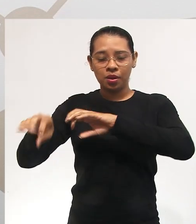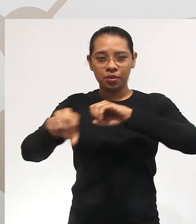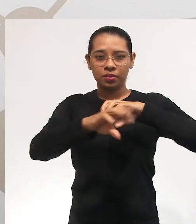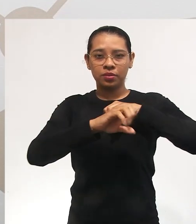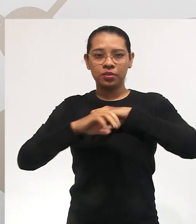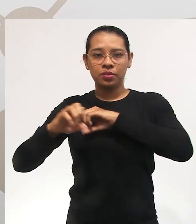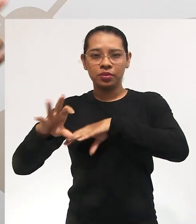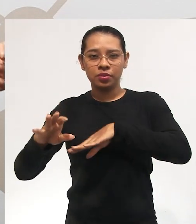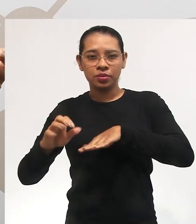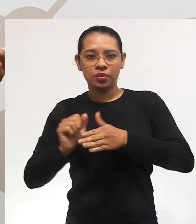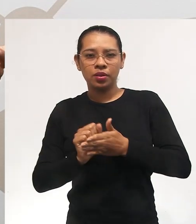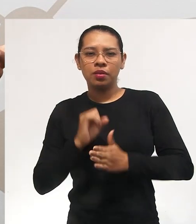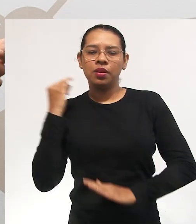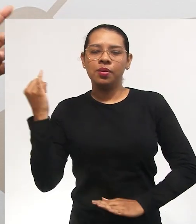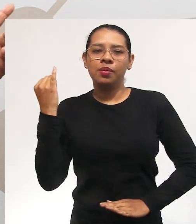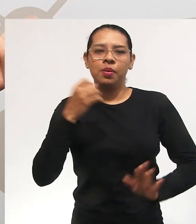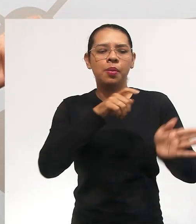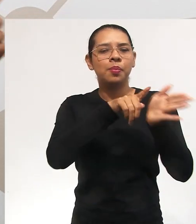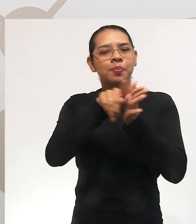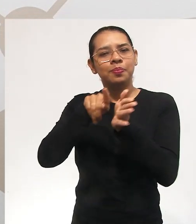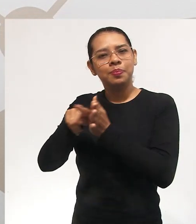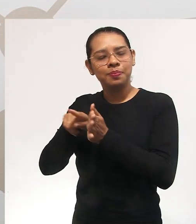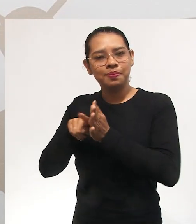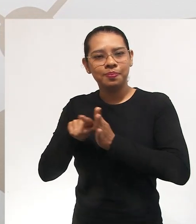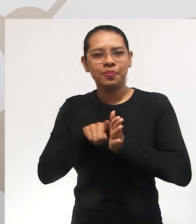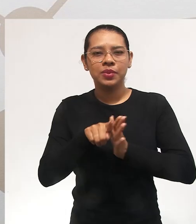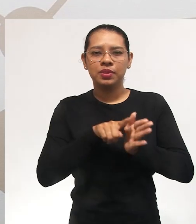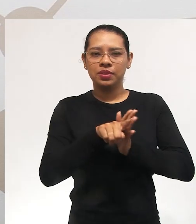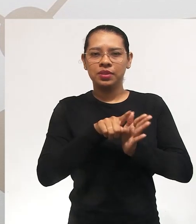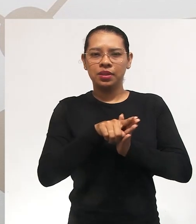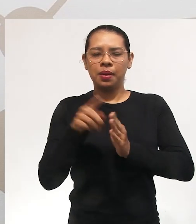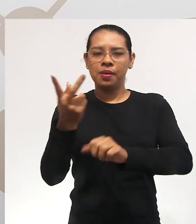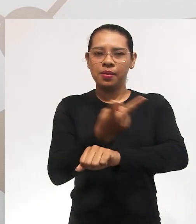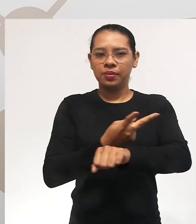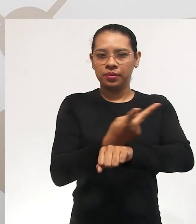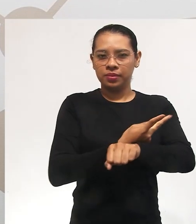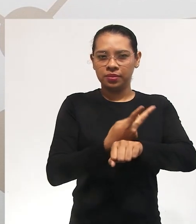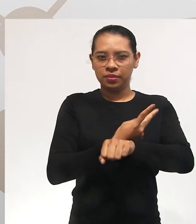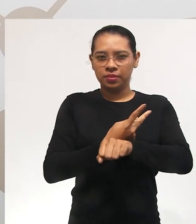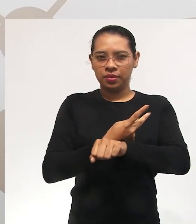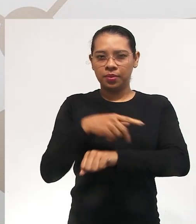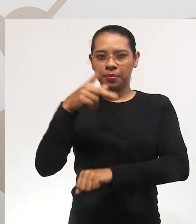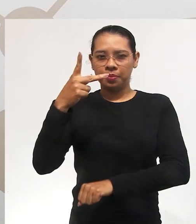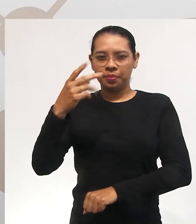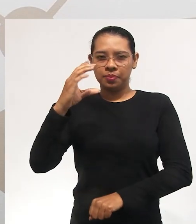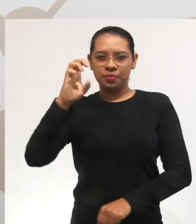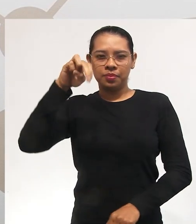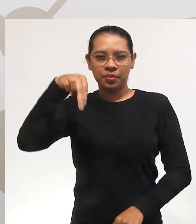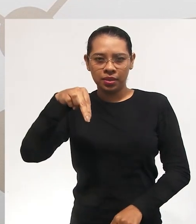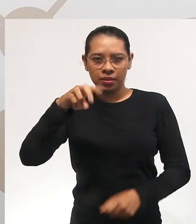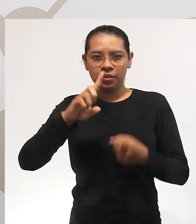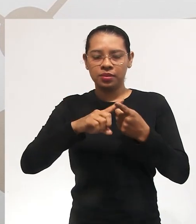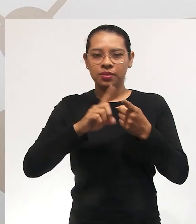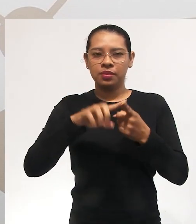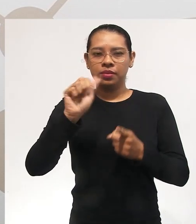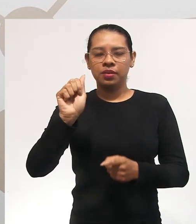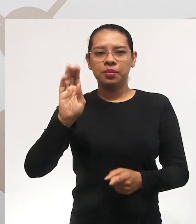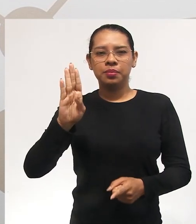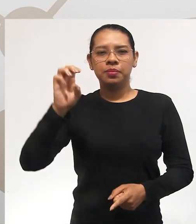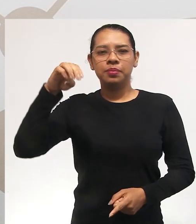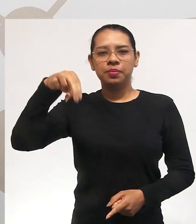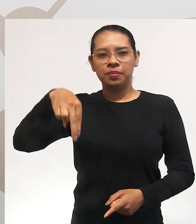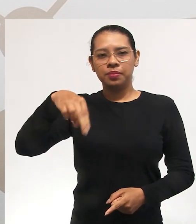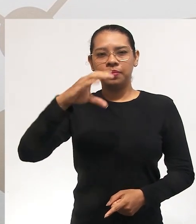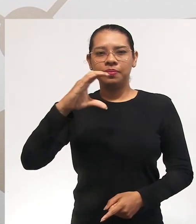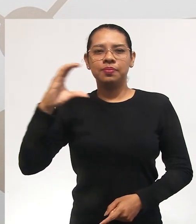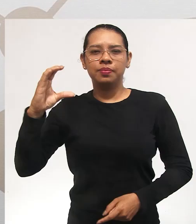de procurar o contexto dos PCNs e da BNCC. Quando é que começou essa necessidade de